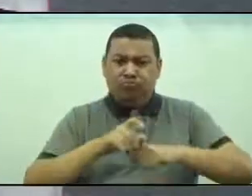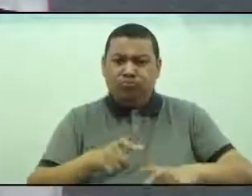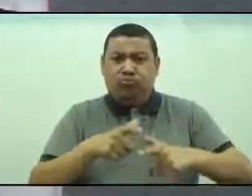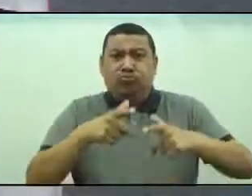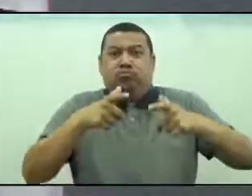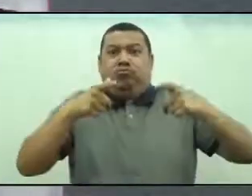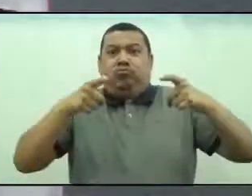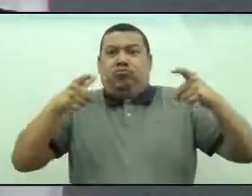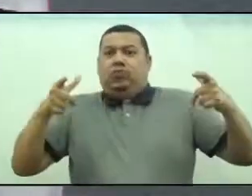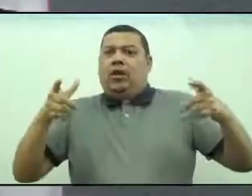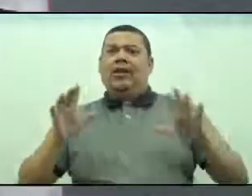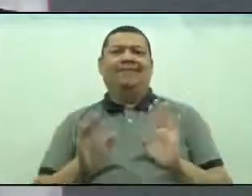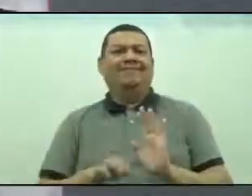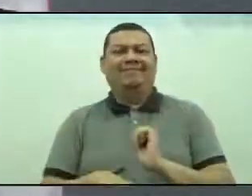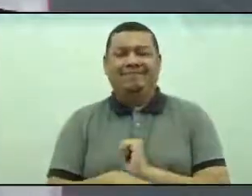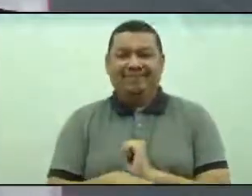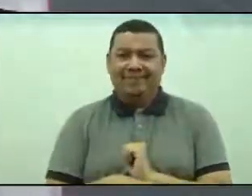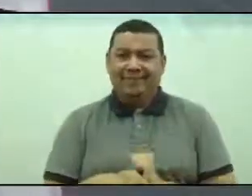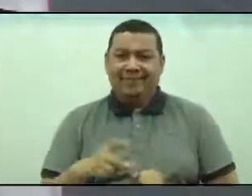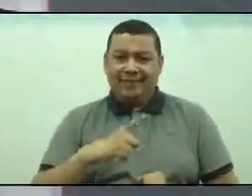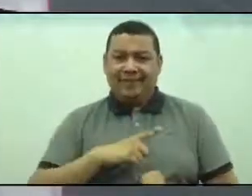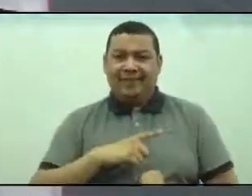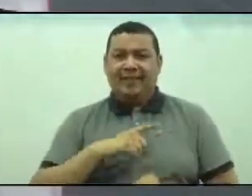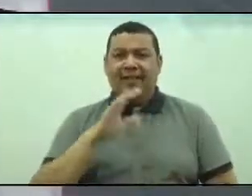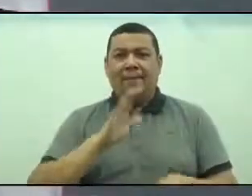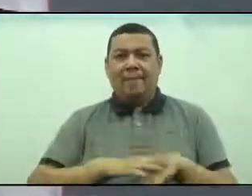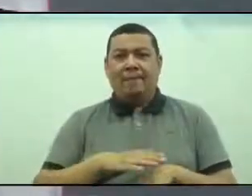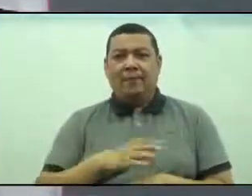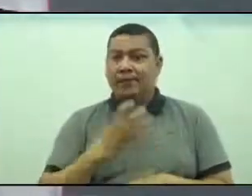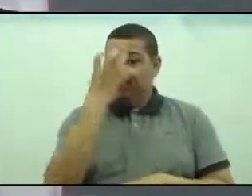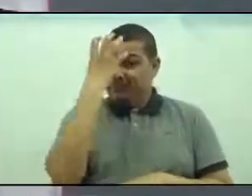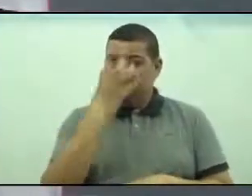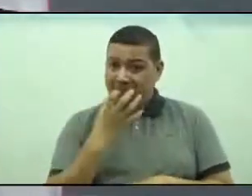haja mais nenhum problema grave de saúde.